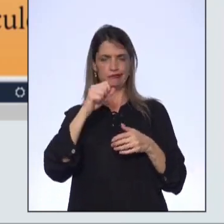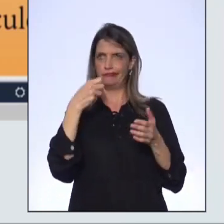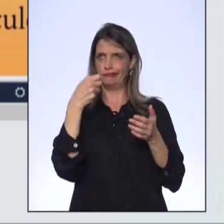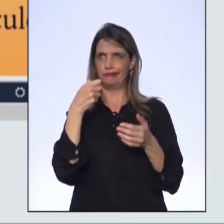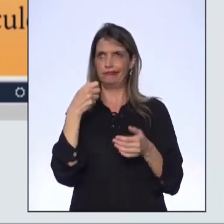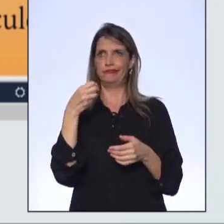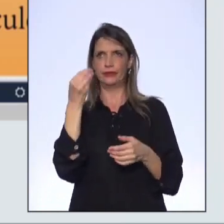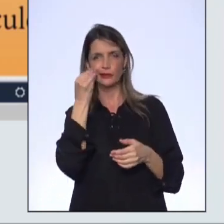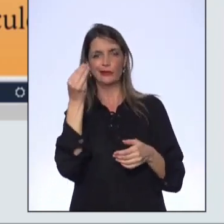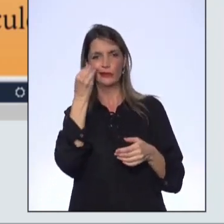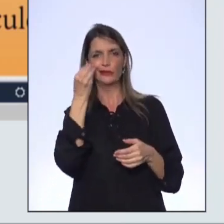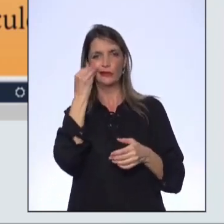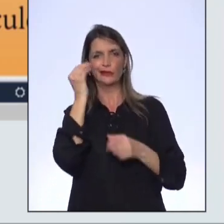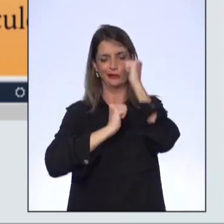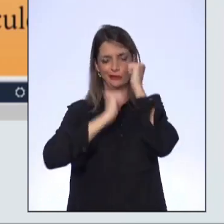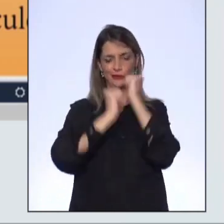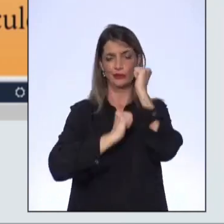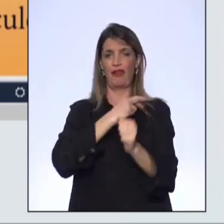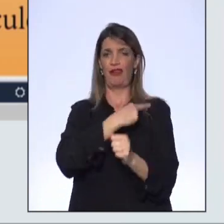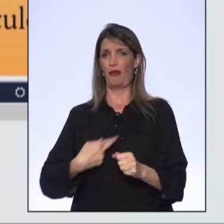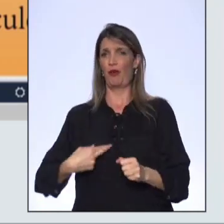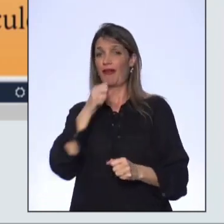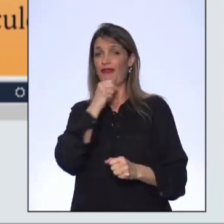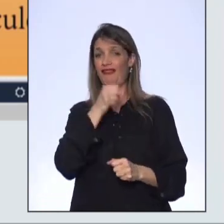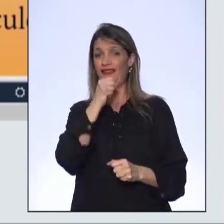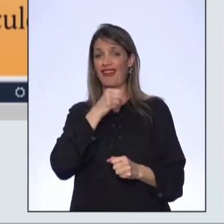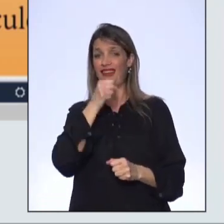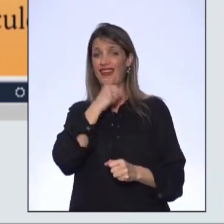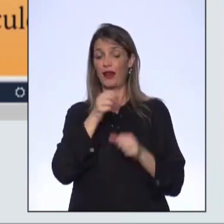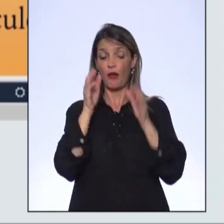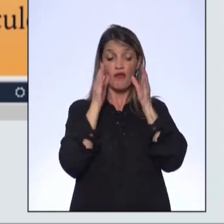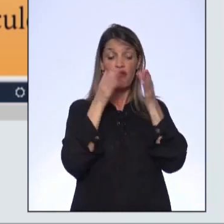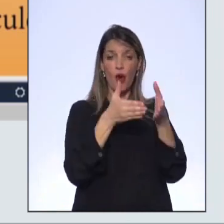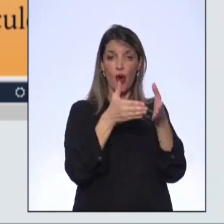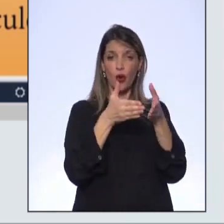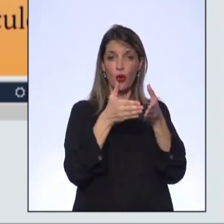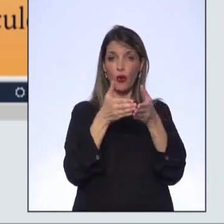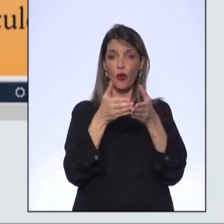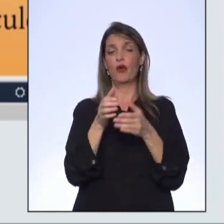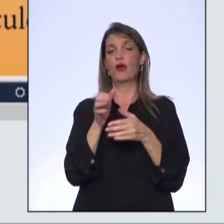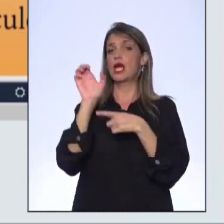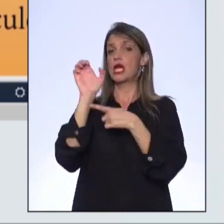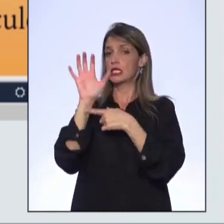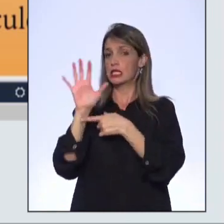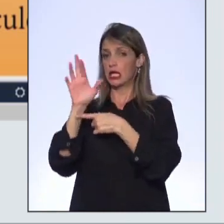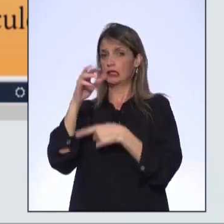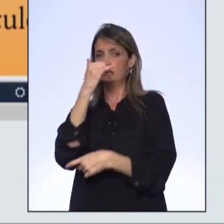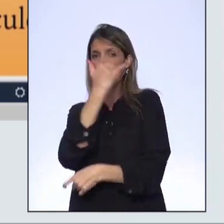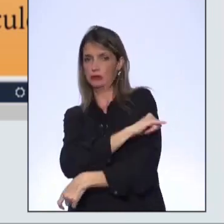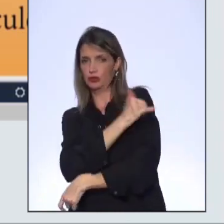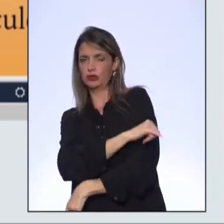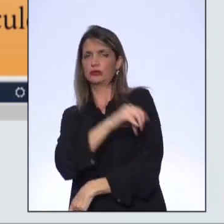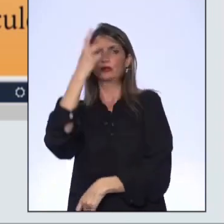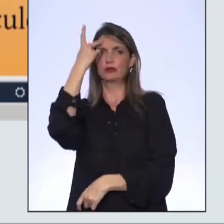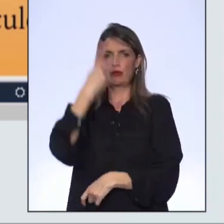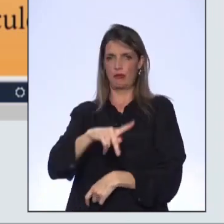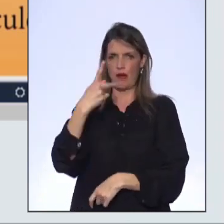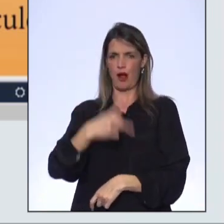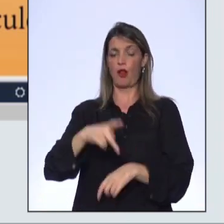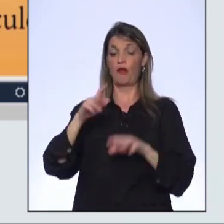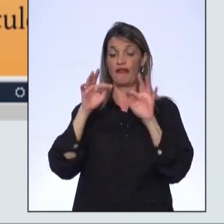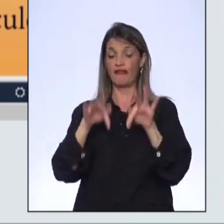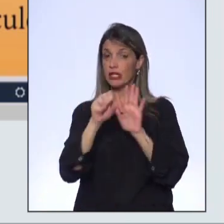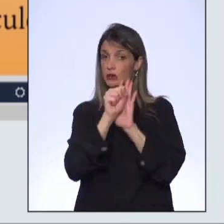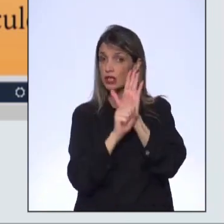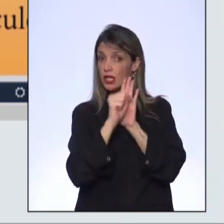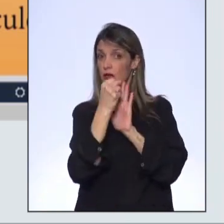de industrialização na República Velha se concentraram nos estados do Rio de Janeiro e São Paulo, no final do século XIX e